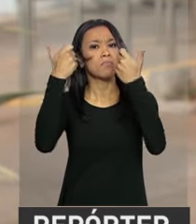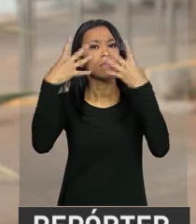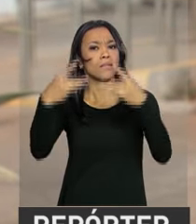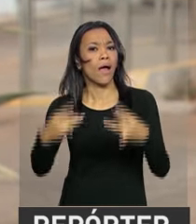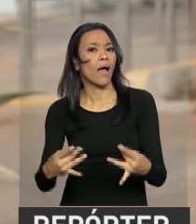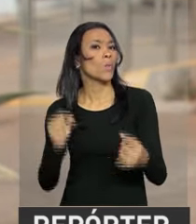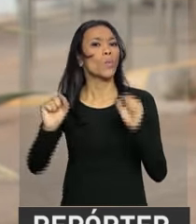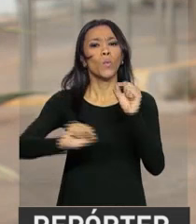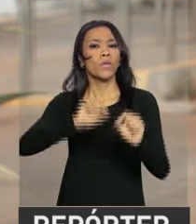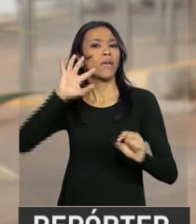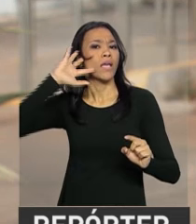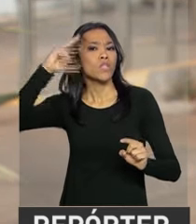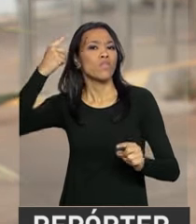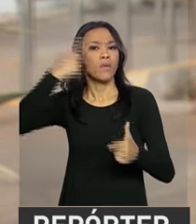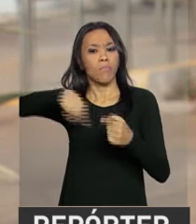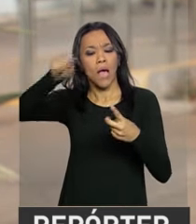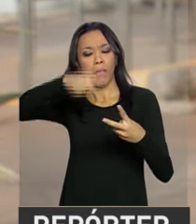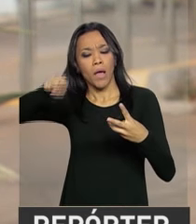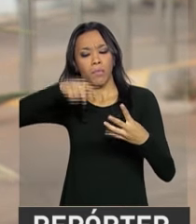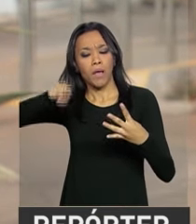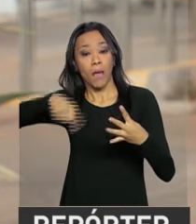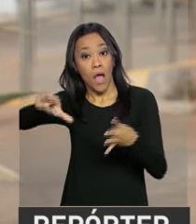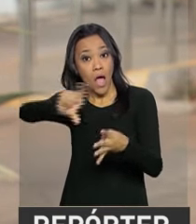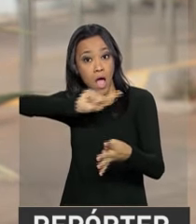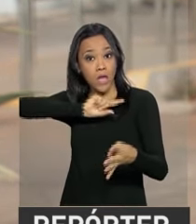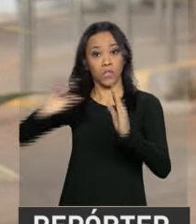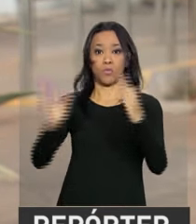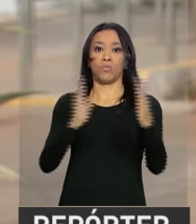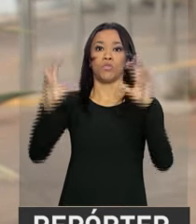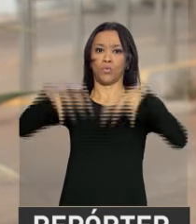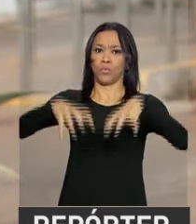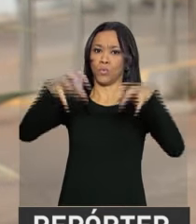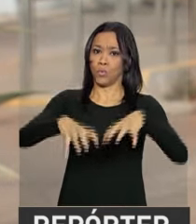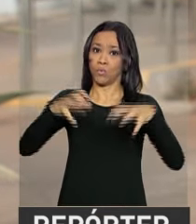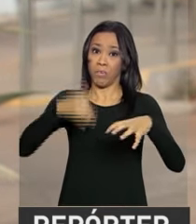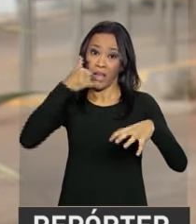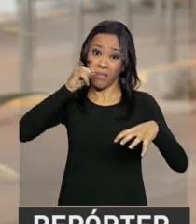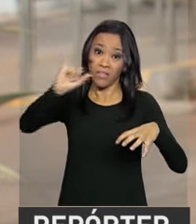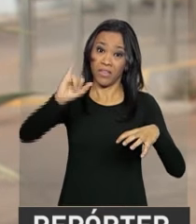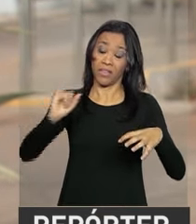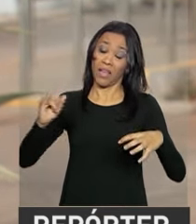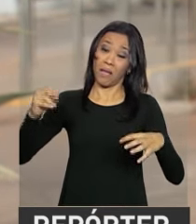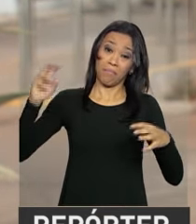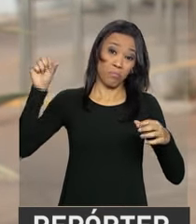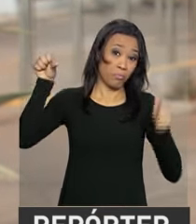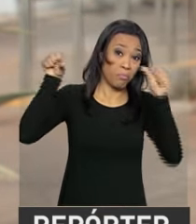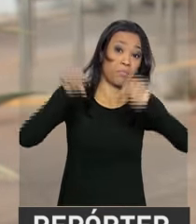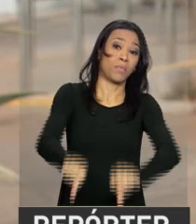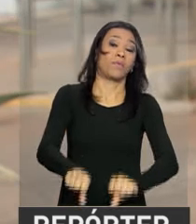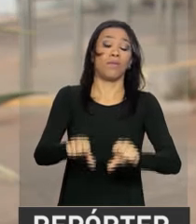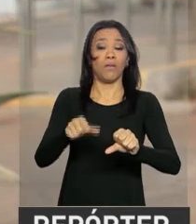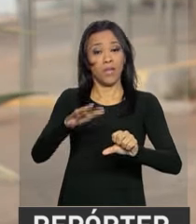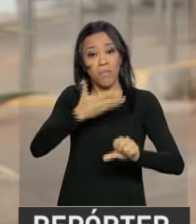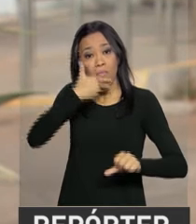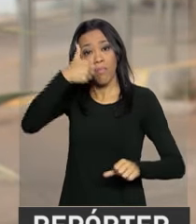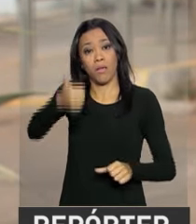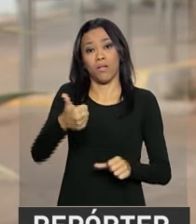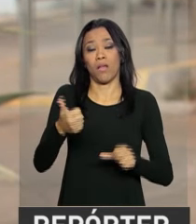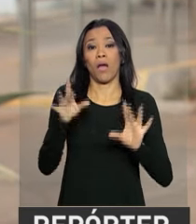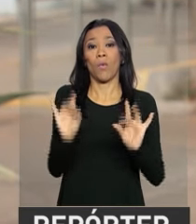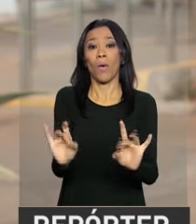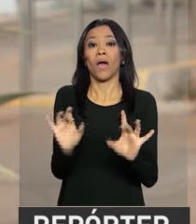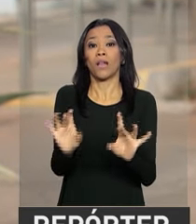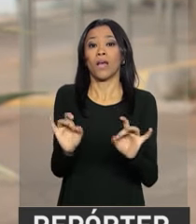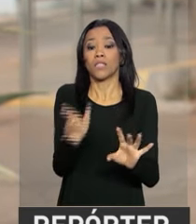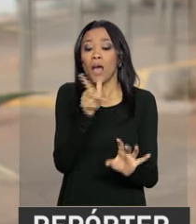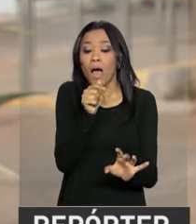medidas que serão tomadas antes do início das chuvas para conter os resíduos evitar novos desastres e melhorar a qualidade da água